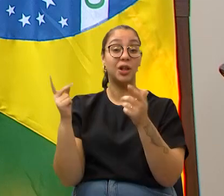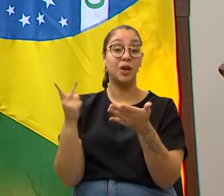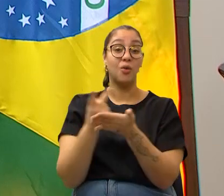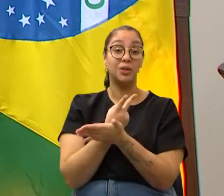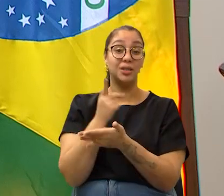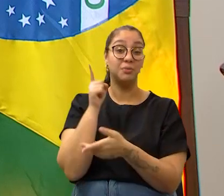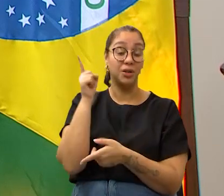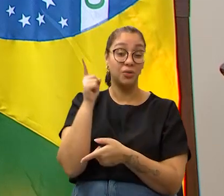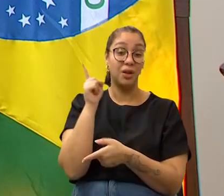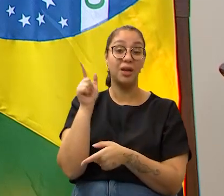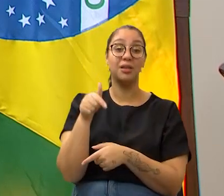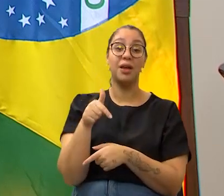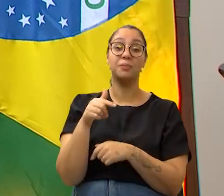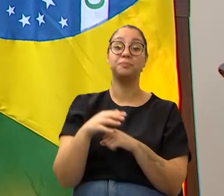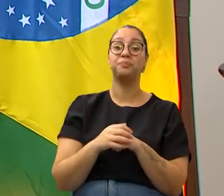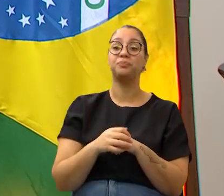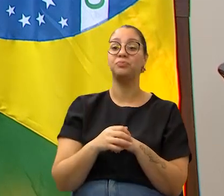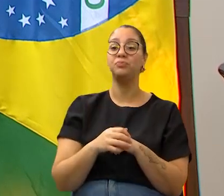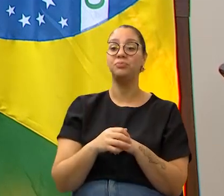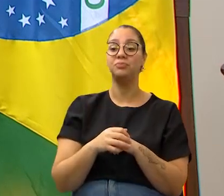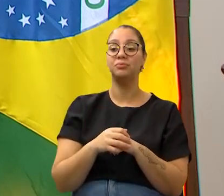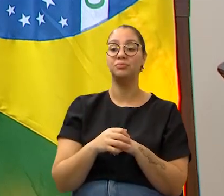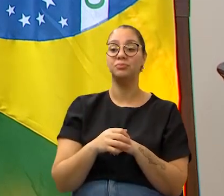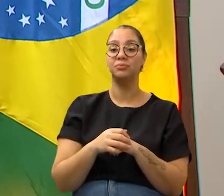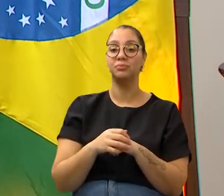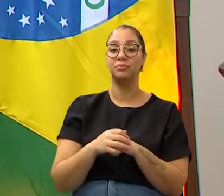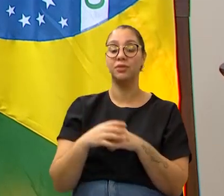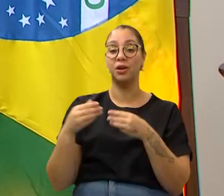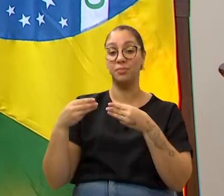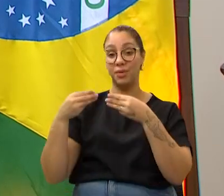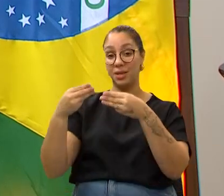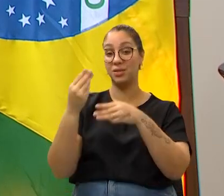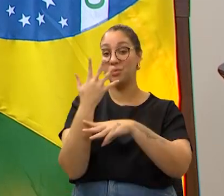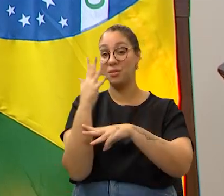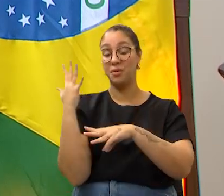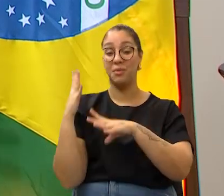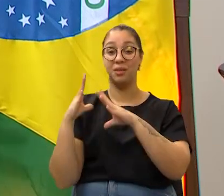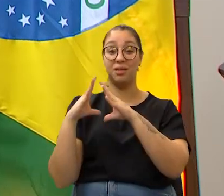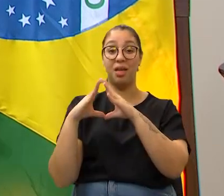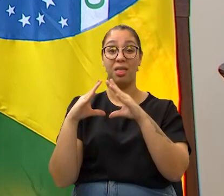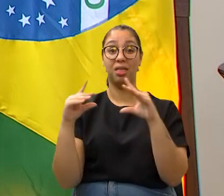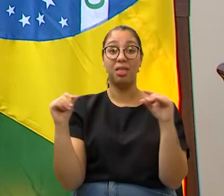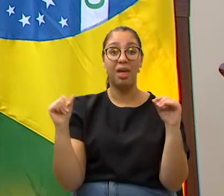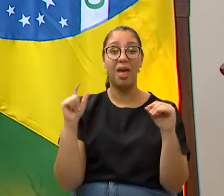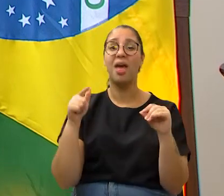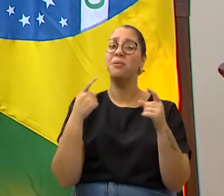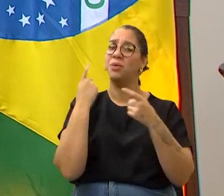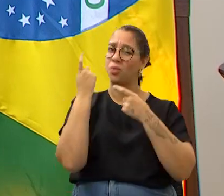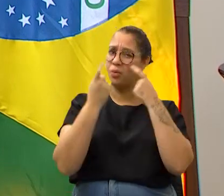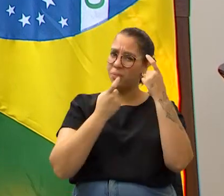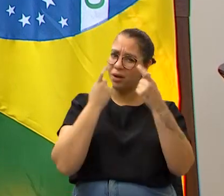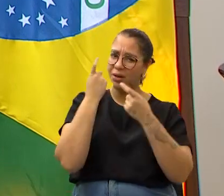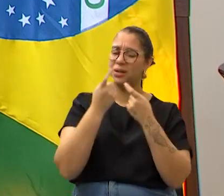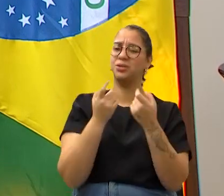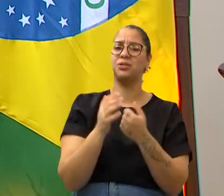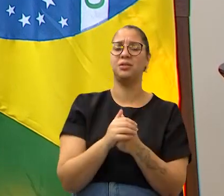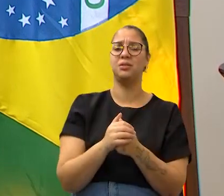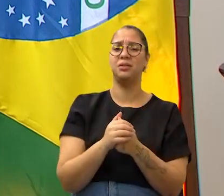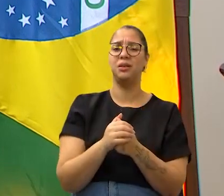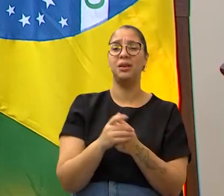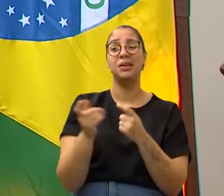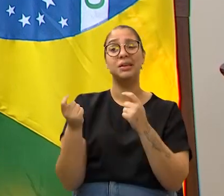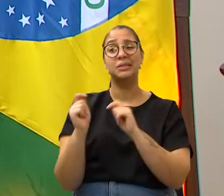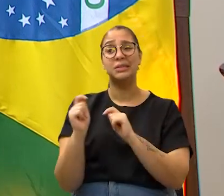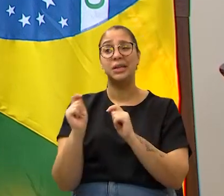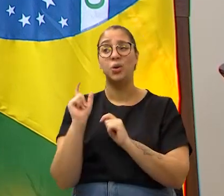com um esvaziamento, uma medida provisória que esvazia o Ministério do Meio Ambiente, é preocupante, que